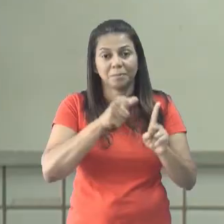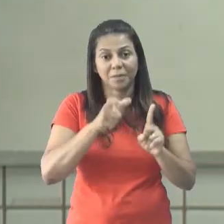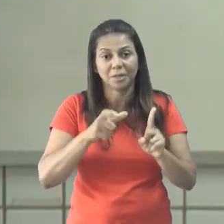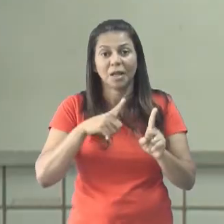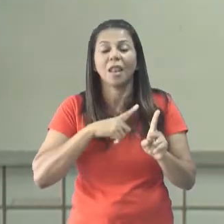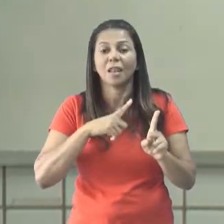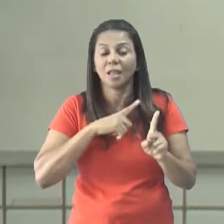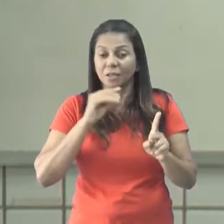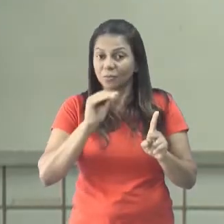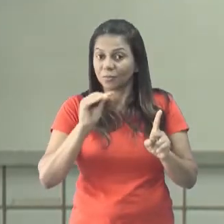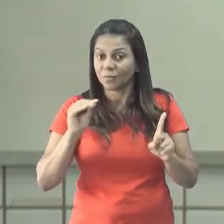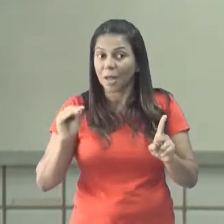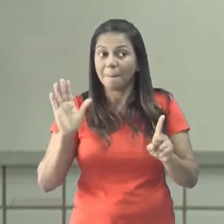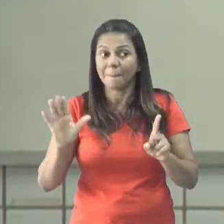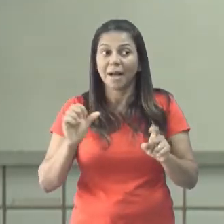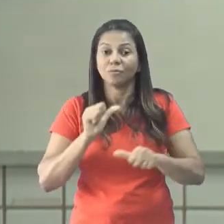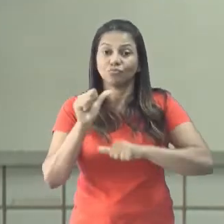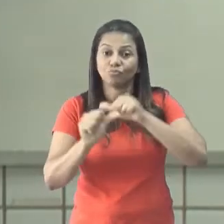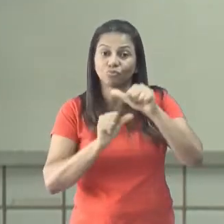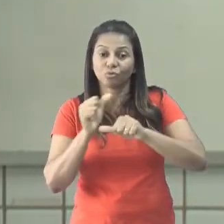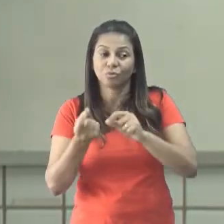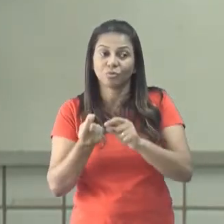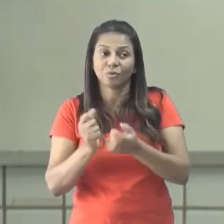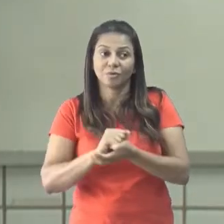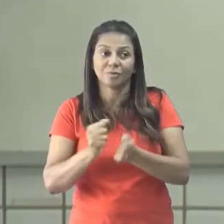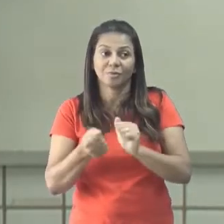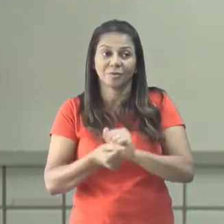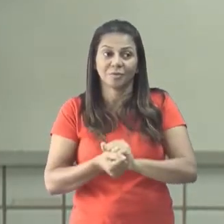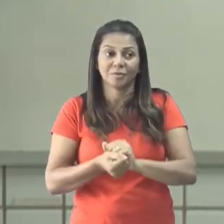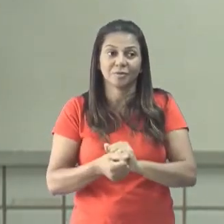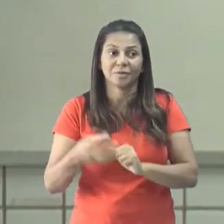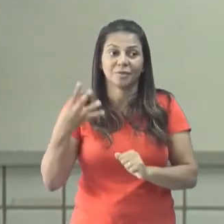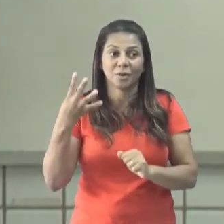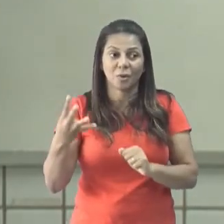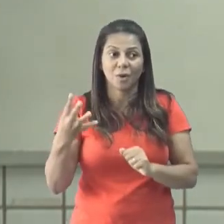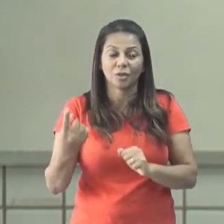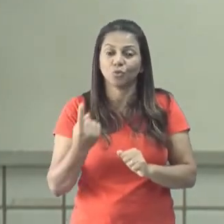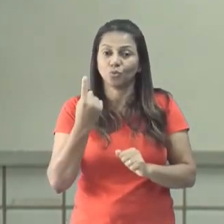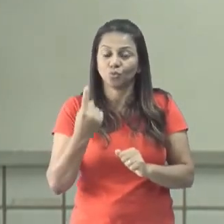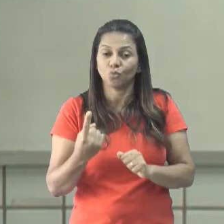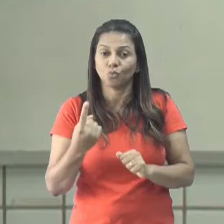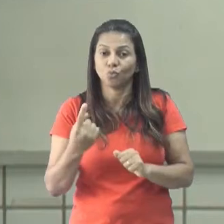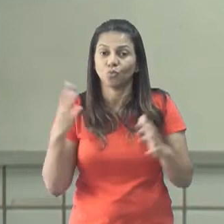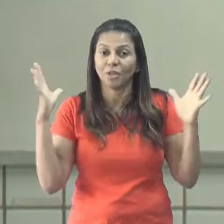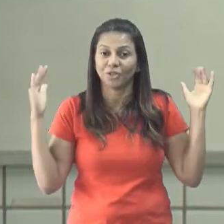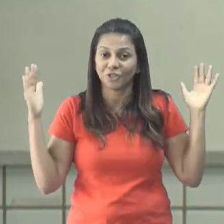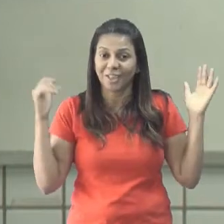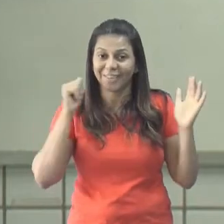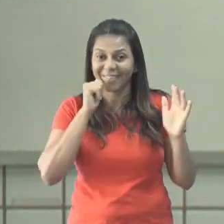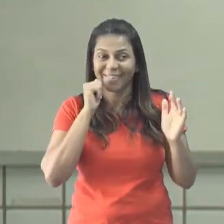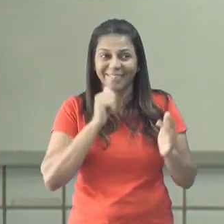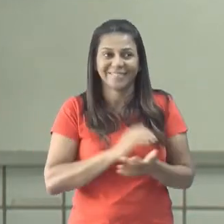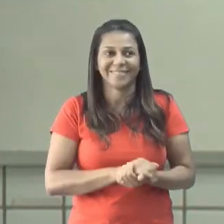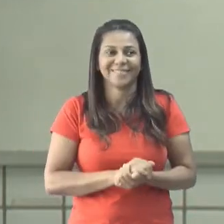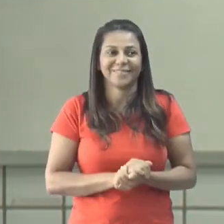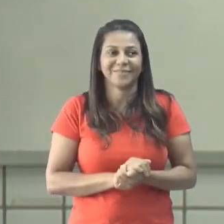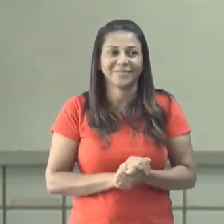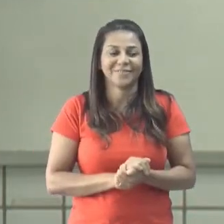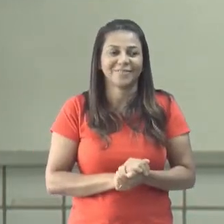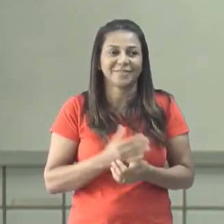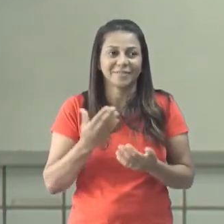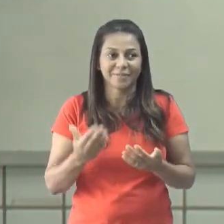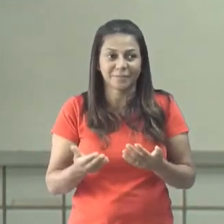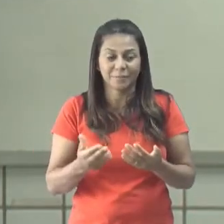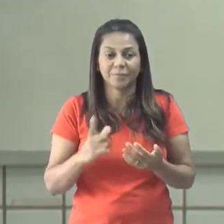existem, tá? Só que ela foi adaptada. Nós temos 4 Diabeliquetes e temos, eu acho que, 3 Angeliquetes. Então, aqui nós vamos